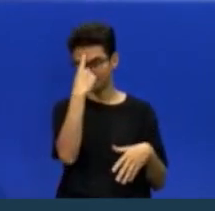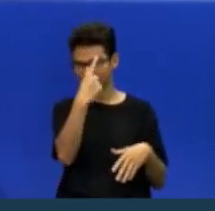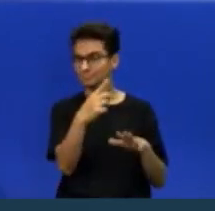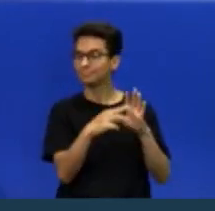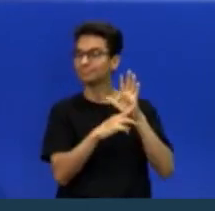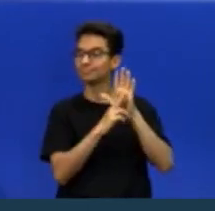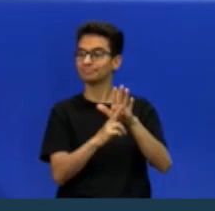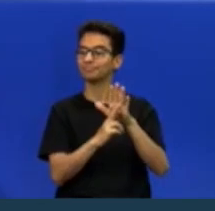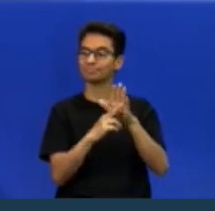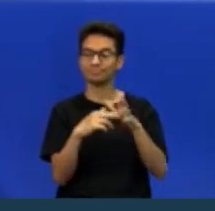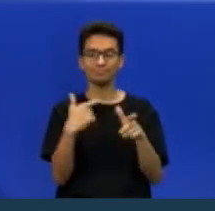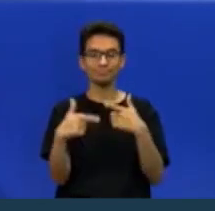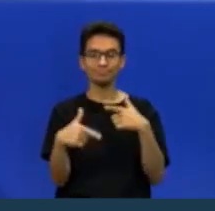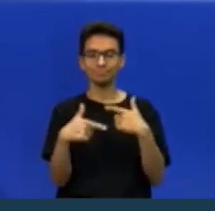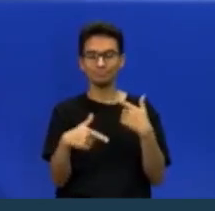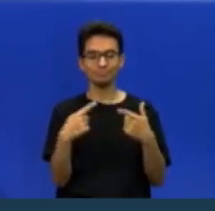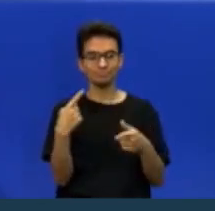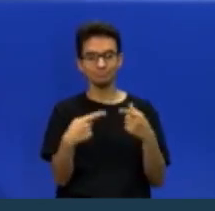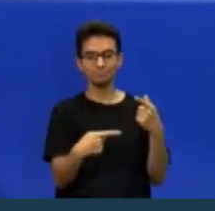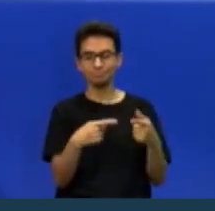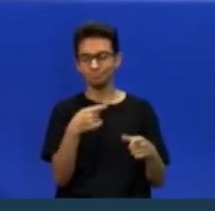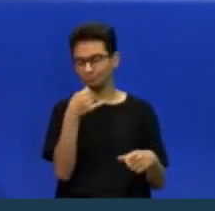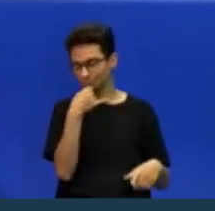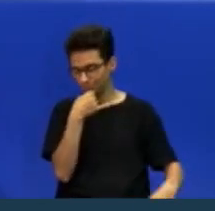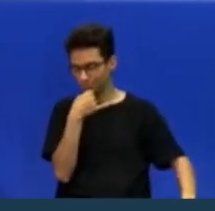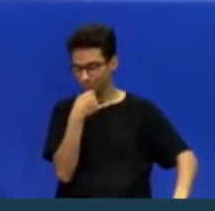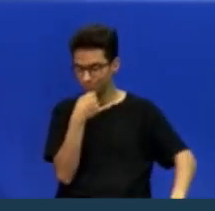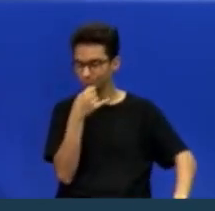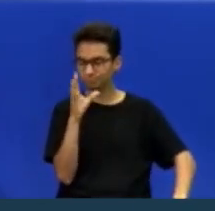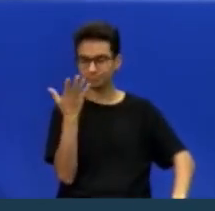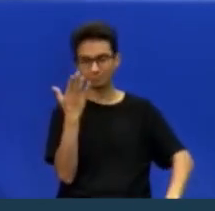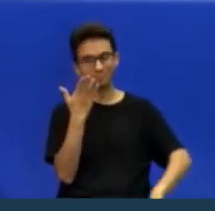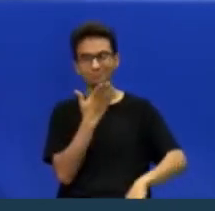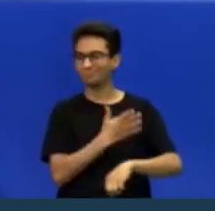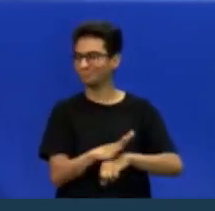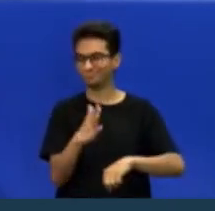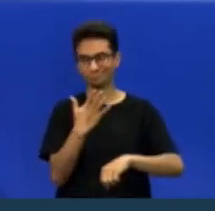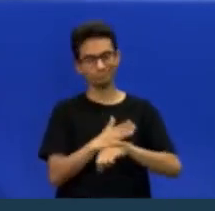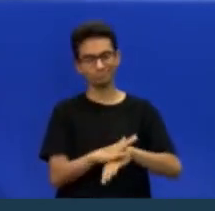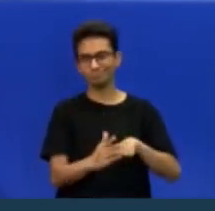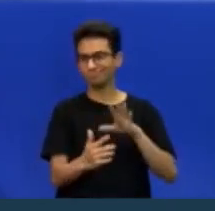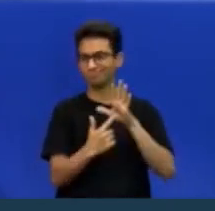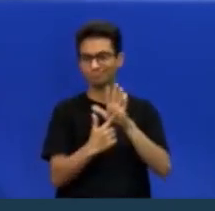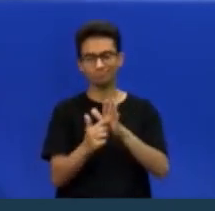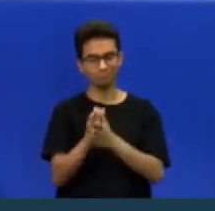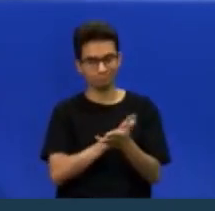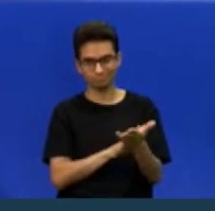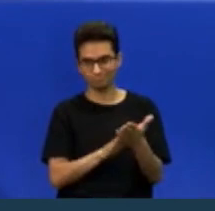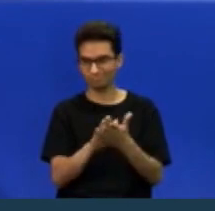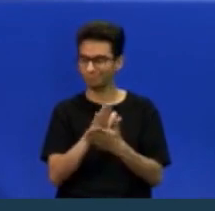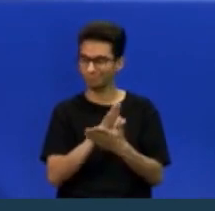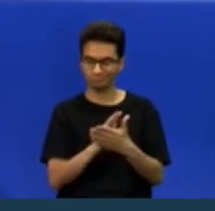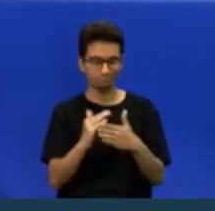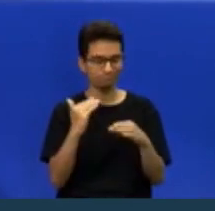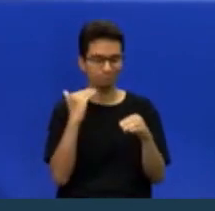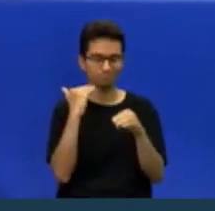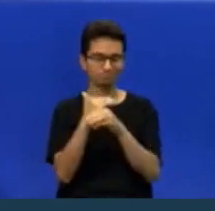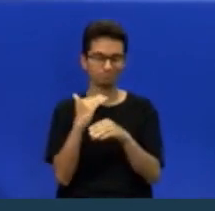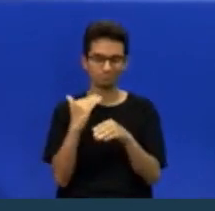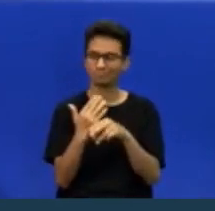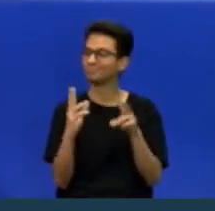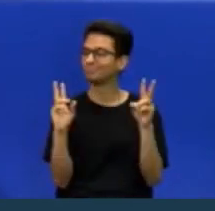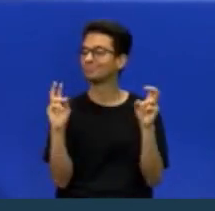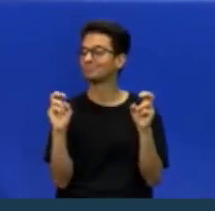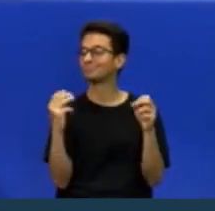de serviços de saúde. Infelizmente, a prática não se mostra igual ao conceito, né?